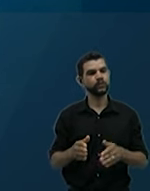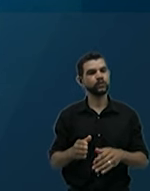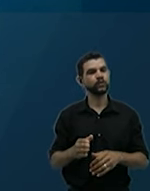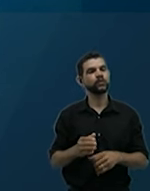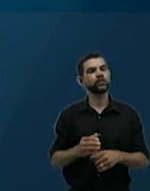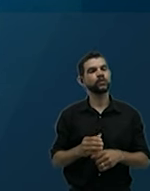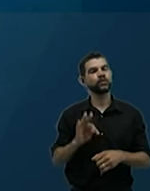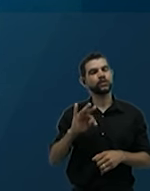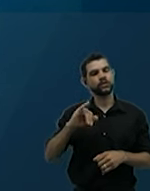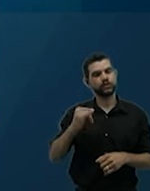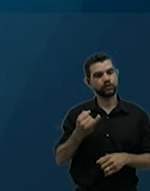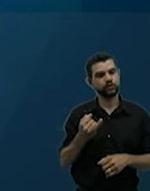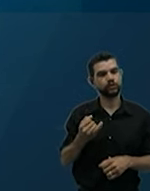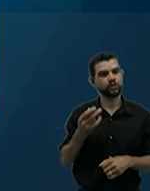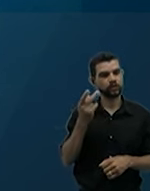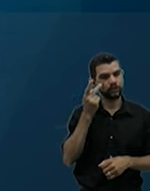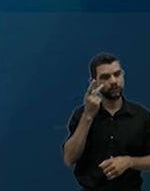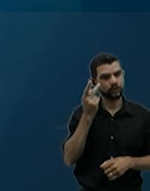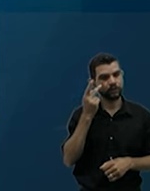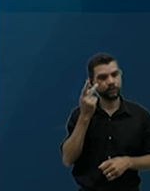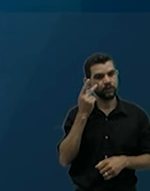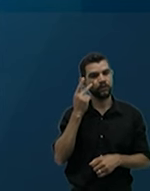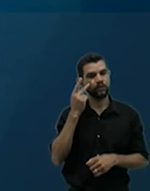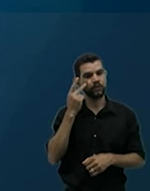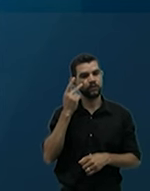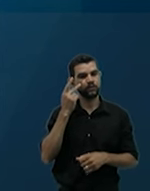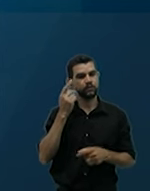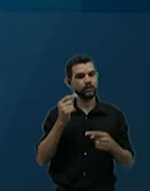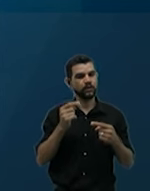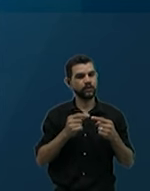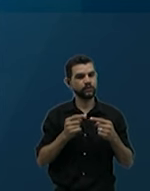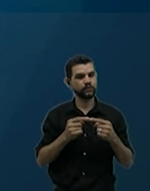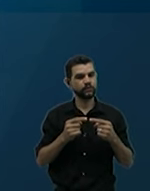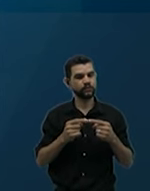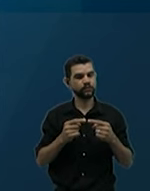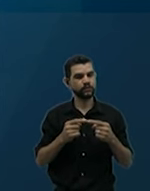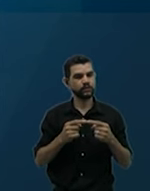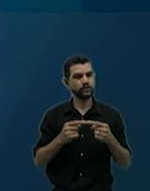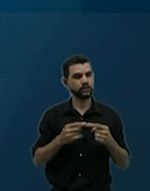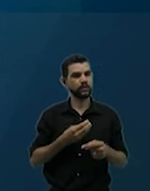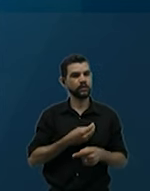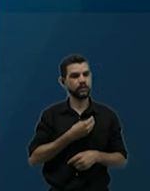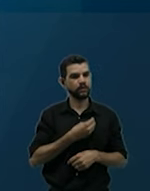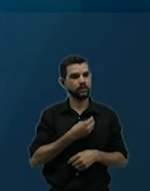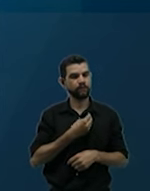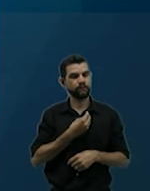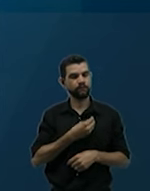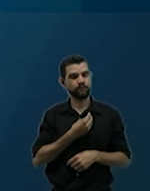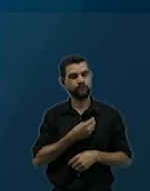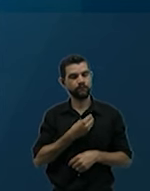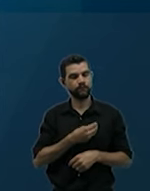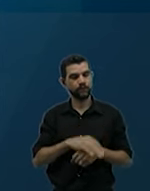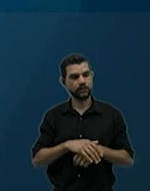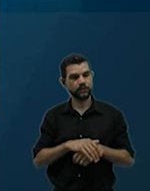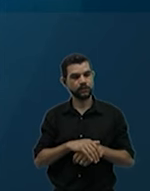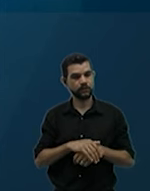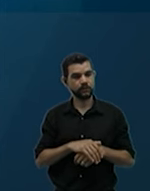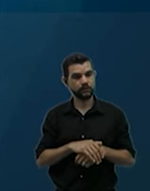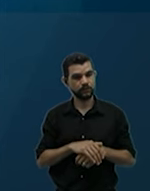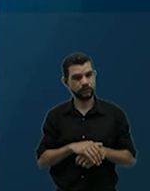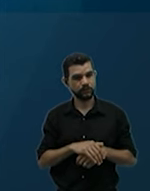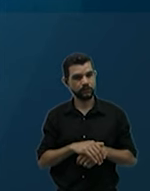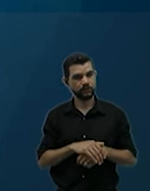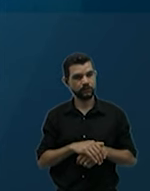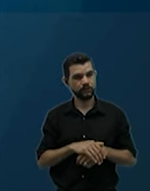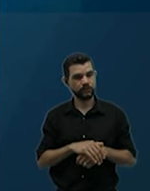aplica-se ou não a regra editalícia à luz do artigo 130 do CTN. Então, se há a